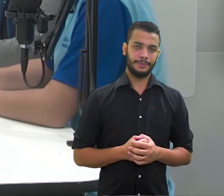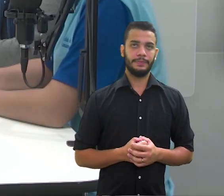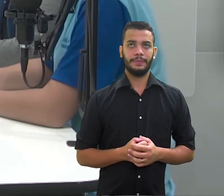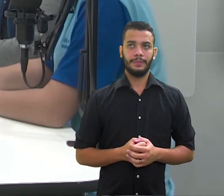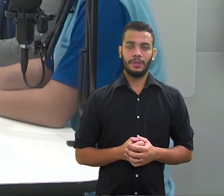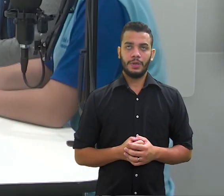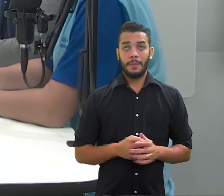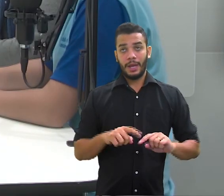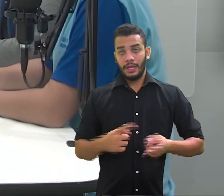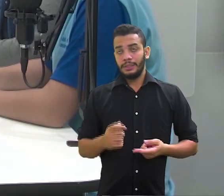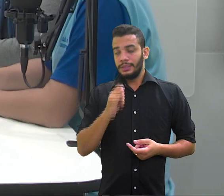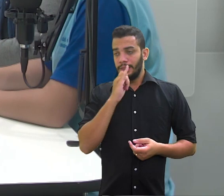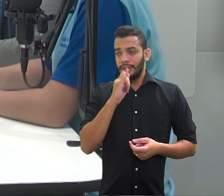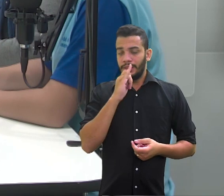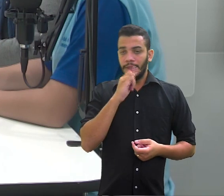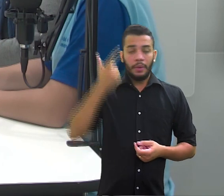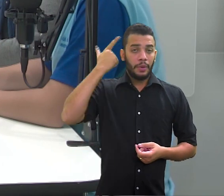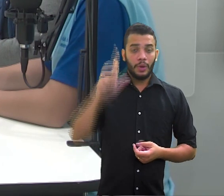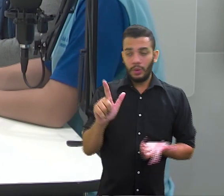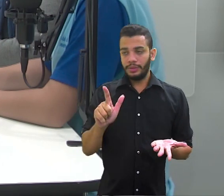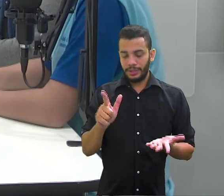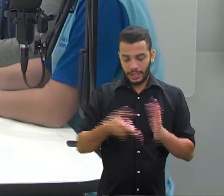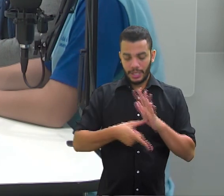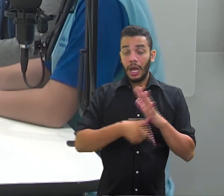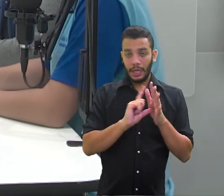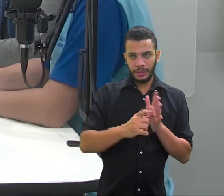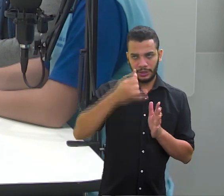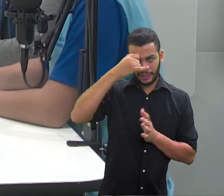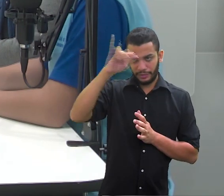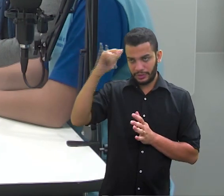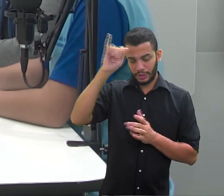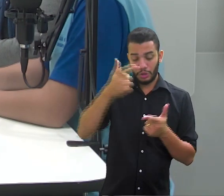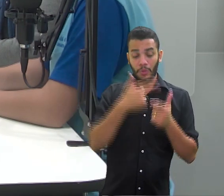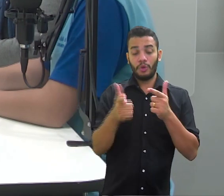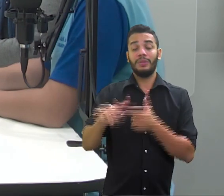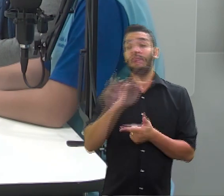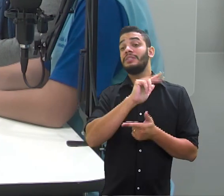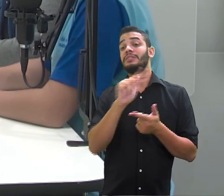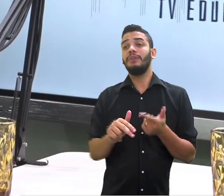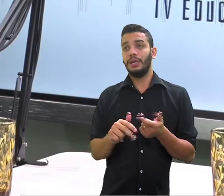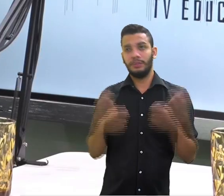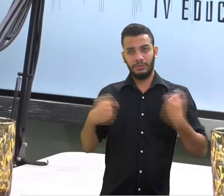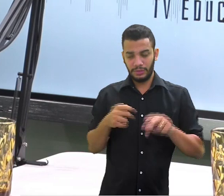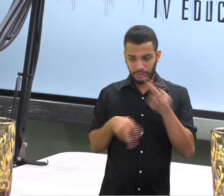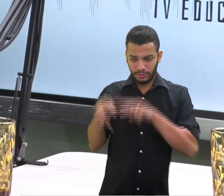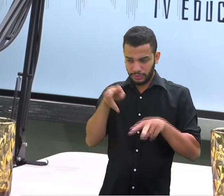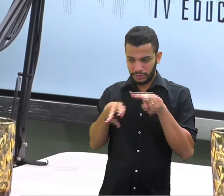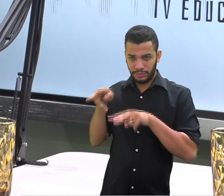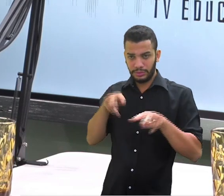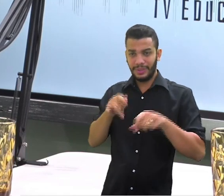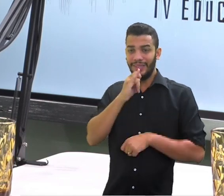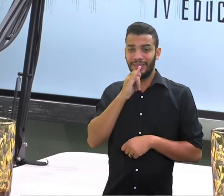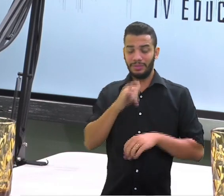evitar, aí a gente tem que trabalhar onde começou isso. Não tem controle nenhum no horário da saída, então vou colocar alguém vigiando, para não